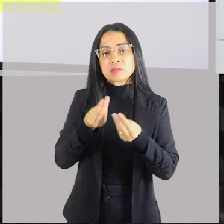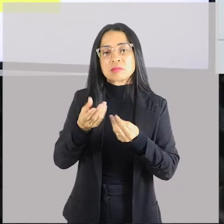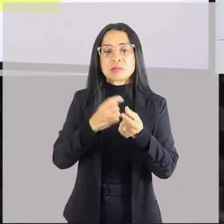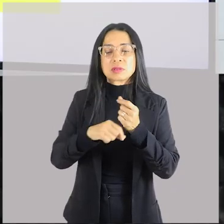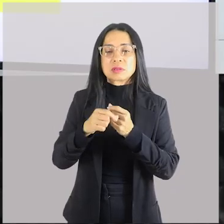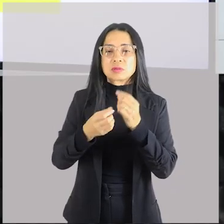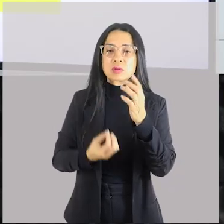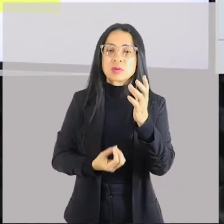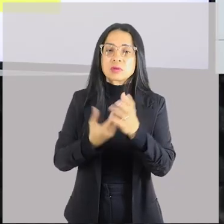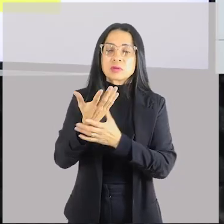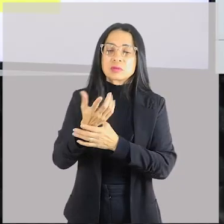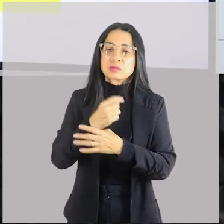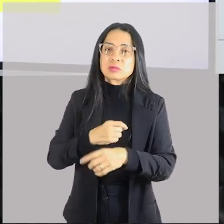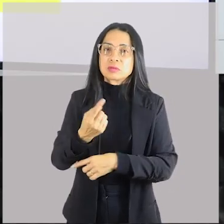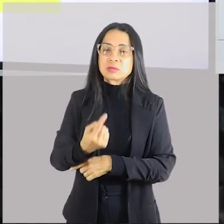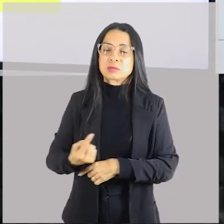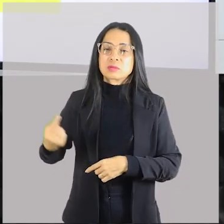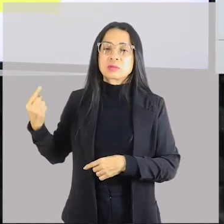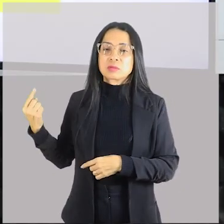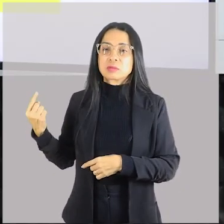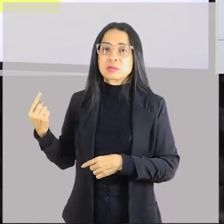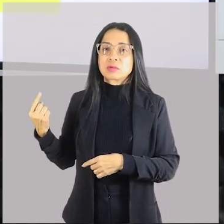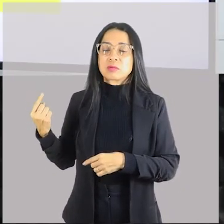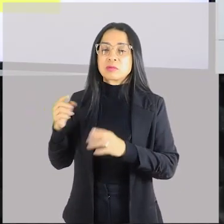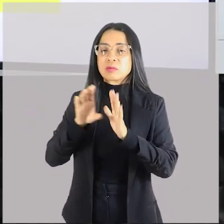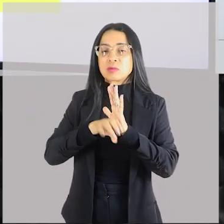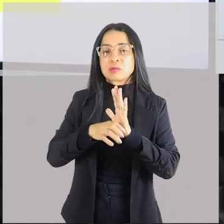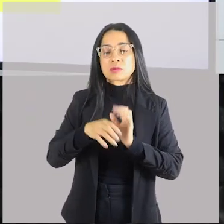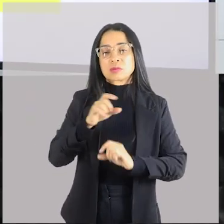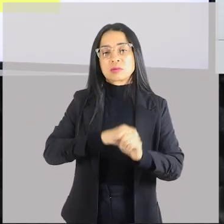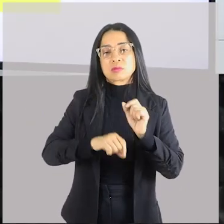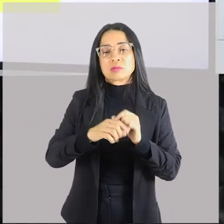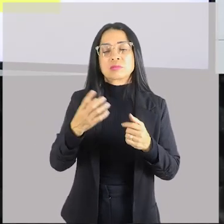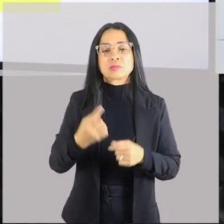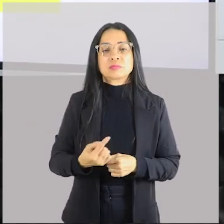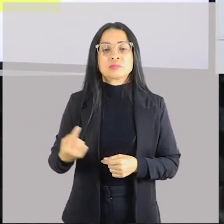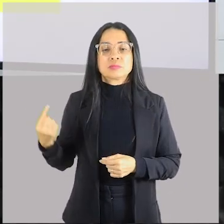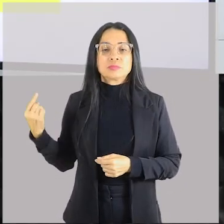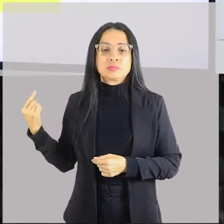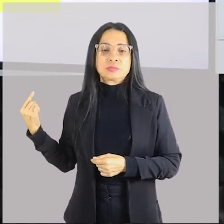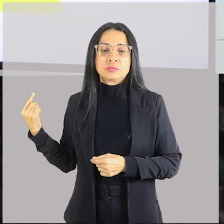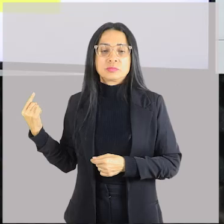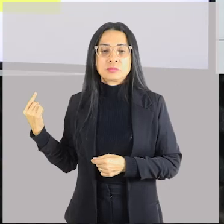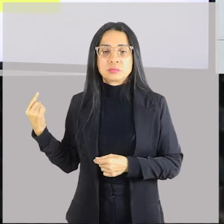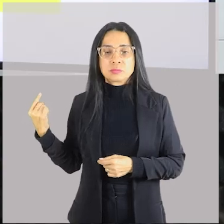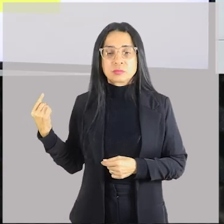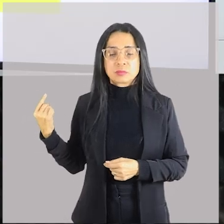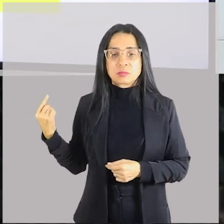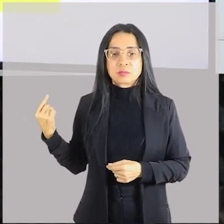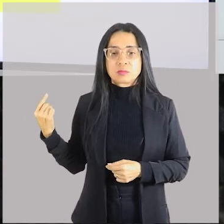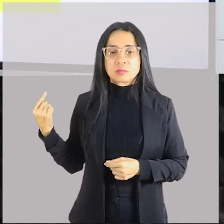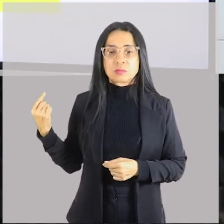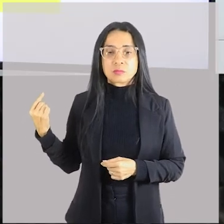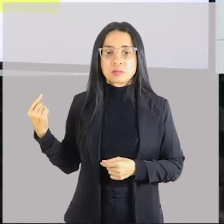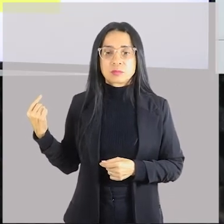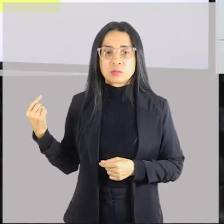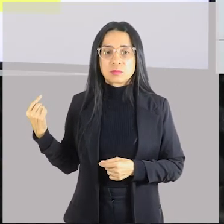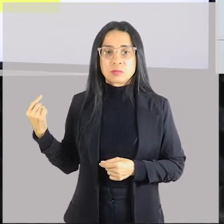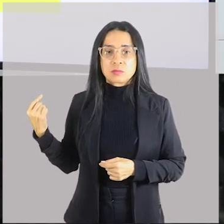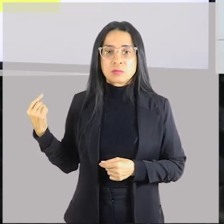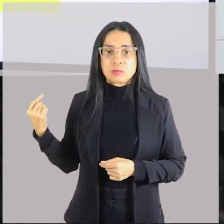realista ou semiga quase abstrato em alguns casos a Virgem indígena com o menino Jesus de Vitor